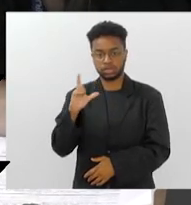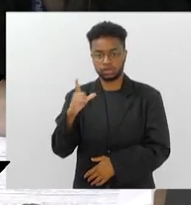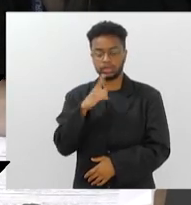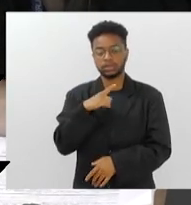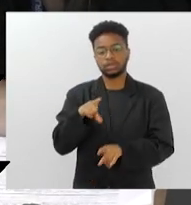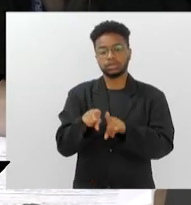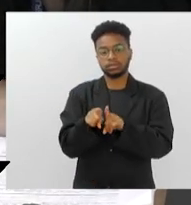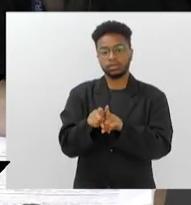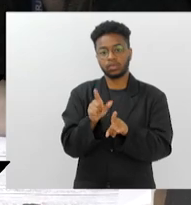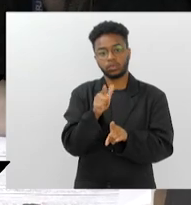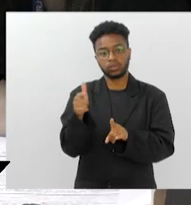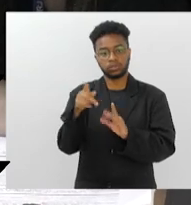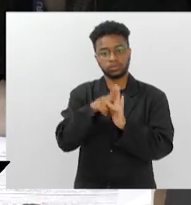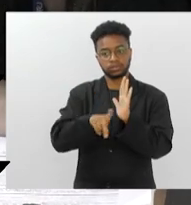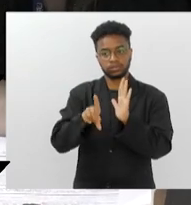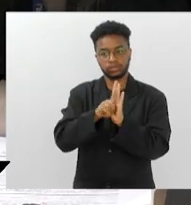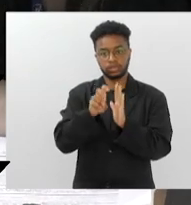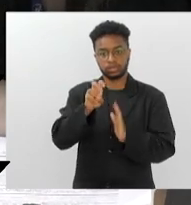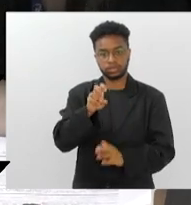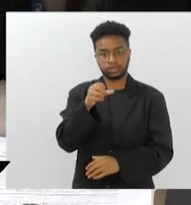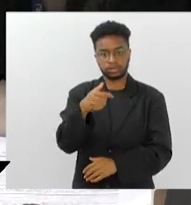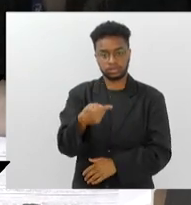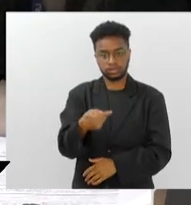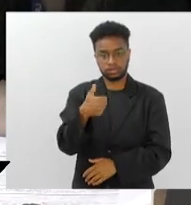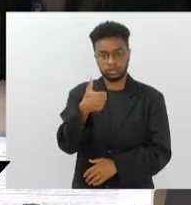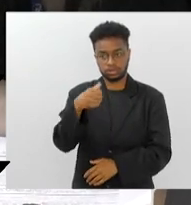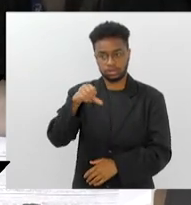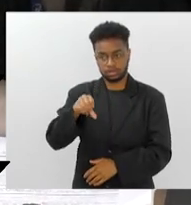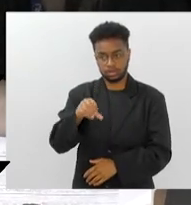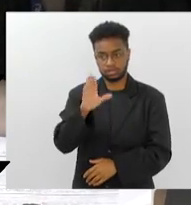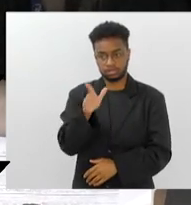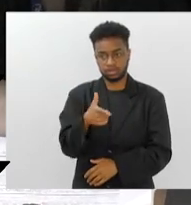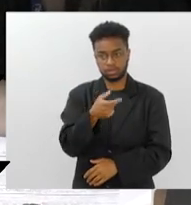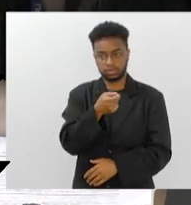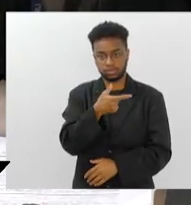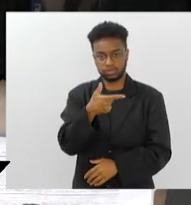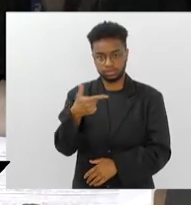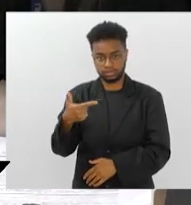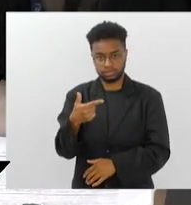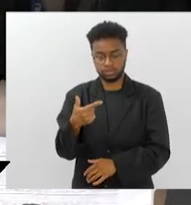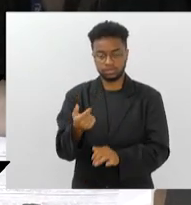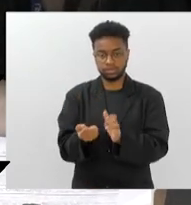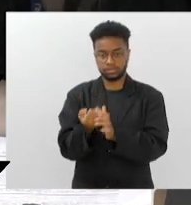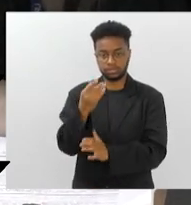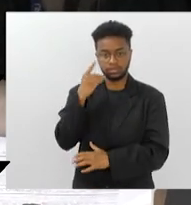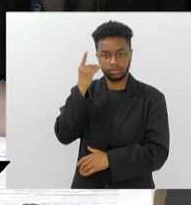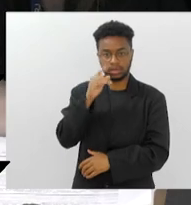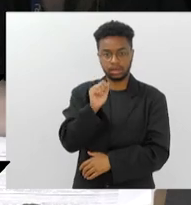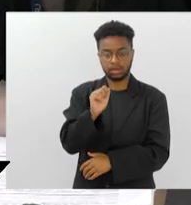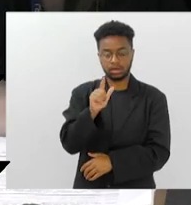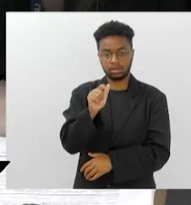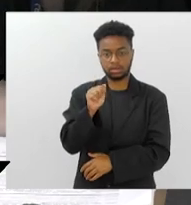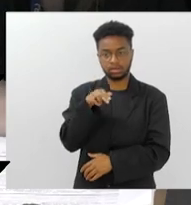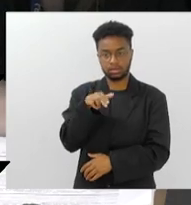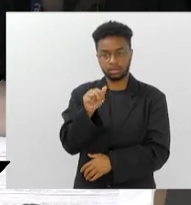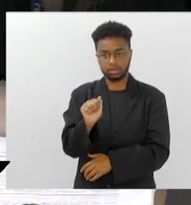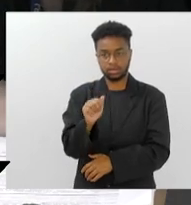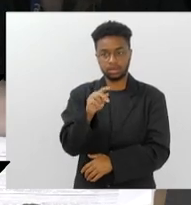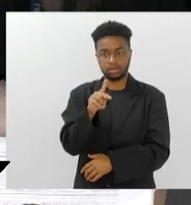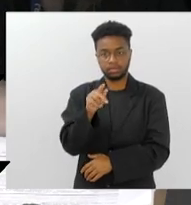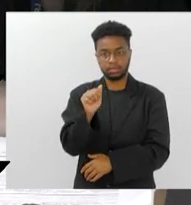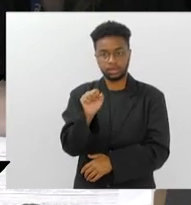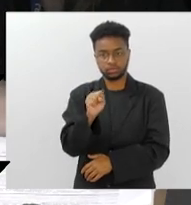um projeto de lei 5719 de 2022 e da deputada Alana passos que